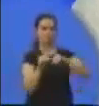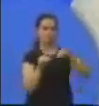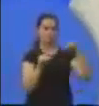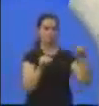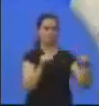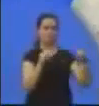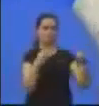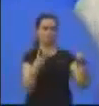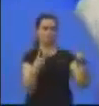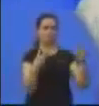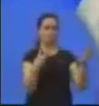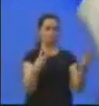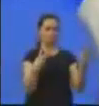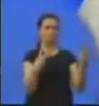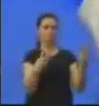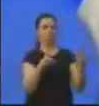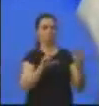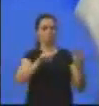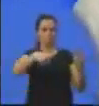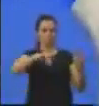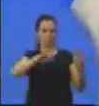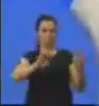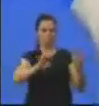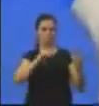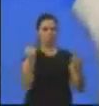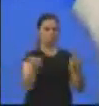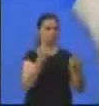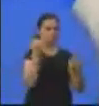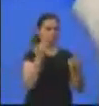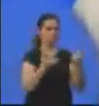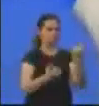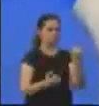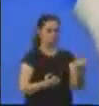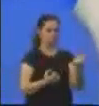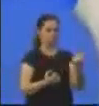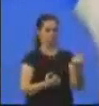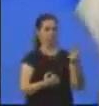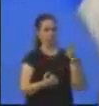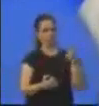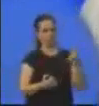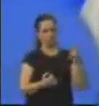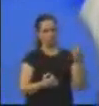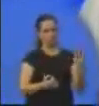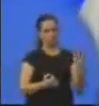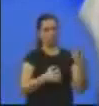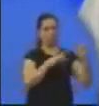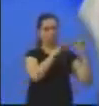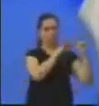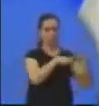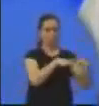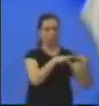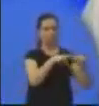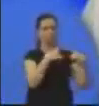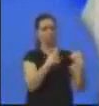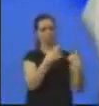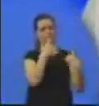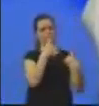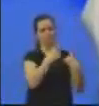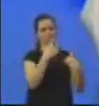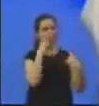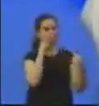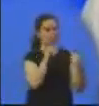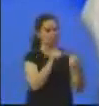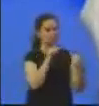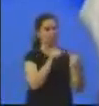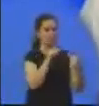3, e aí eu tenho o limite fundamental, que vai dar 1, e os 5/3 que sobra. Portanto, a resposta do nosso exercício